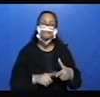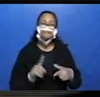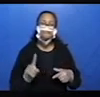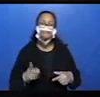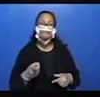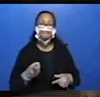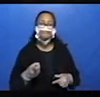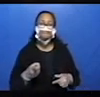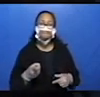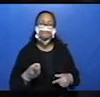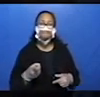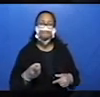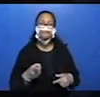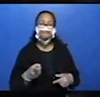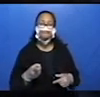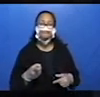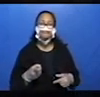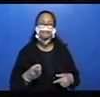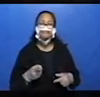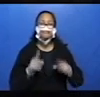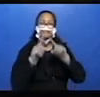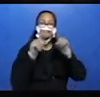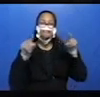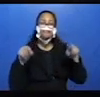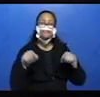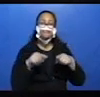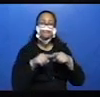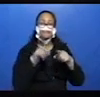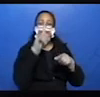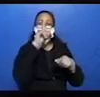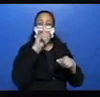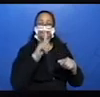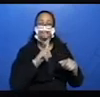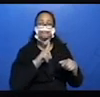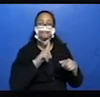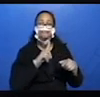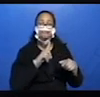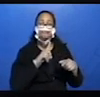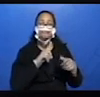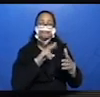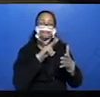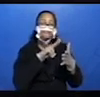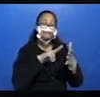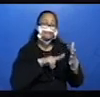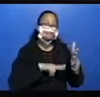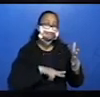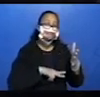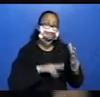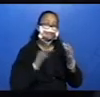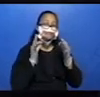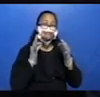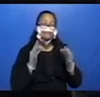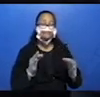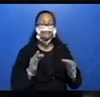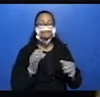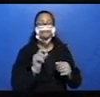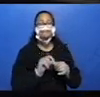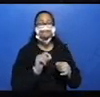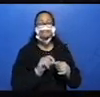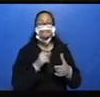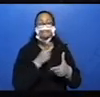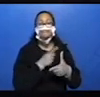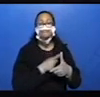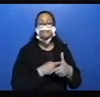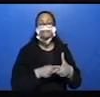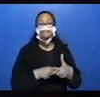por 1.000. Atentem-se ao quadro, leiam com atenção. Vão fazer as divisões